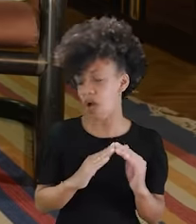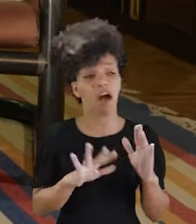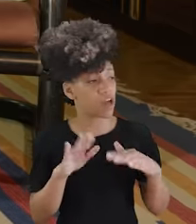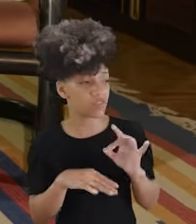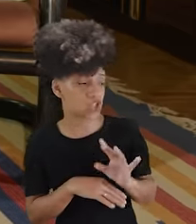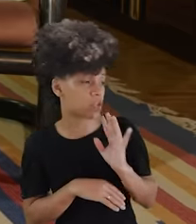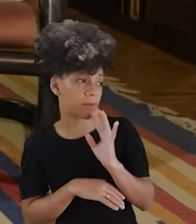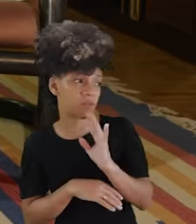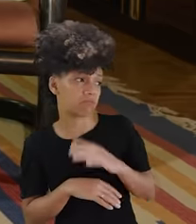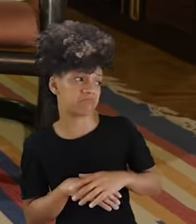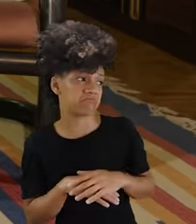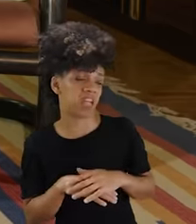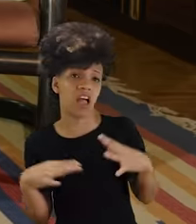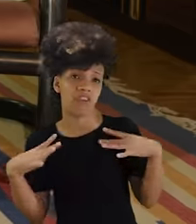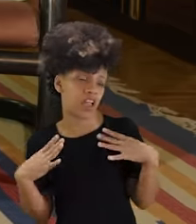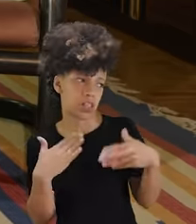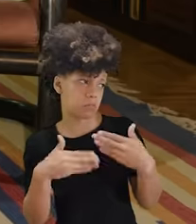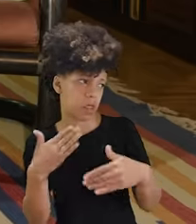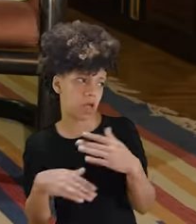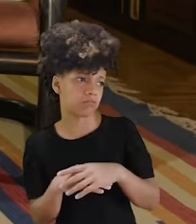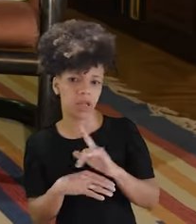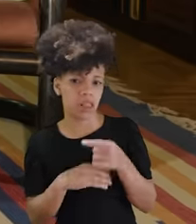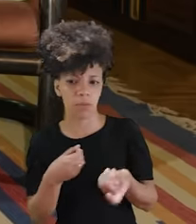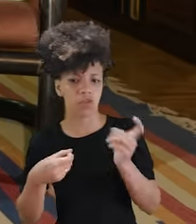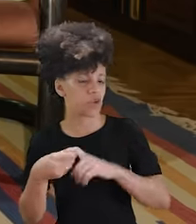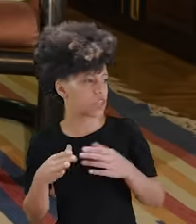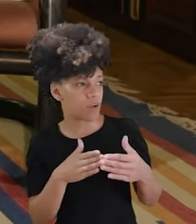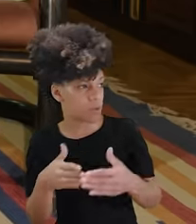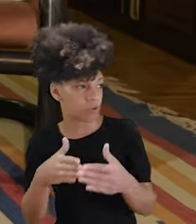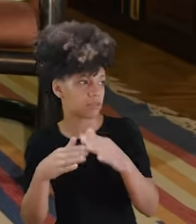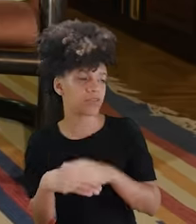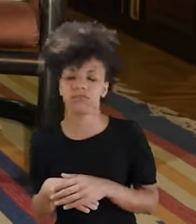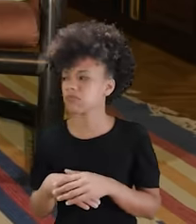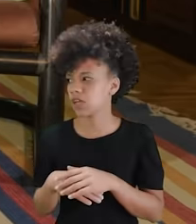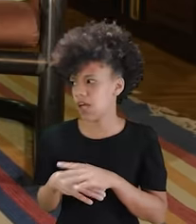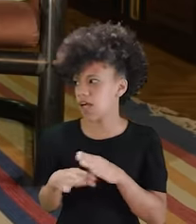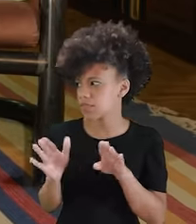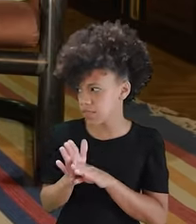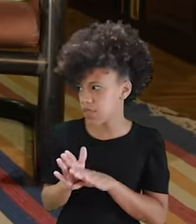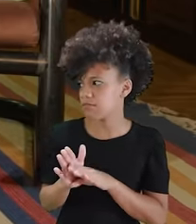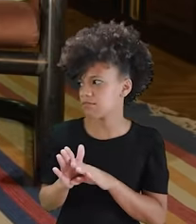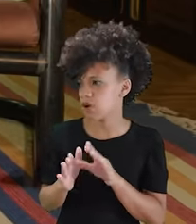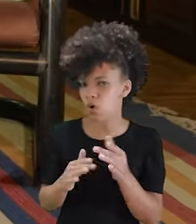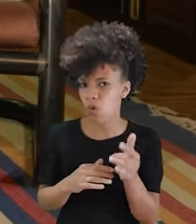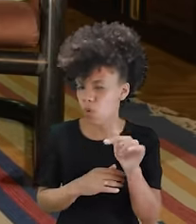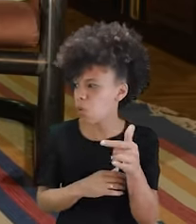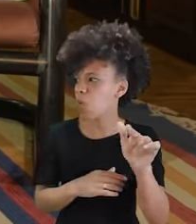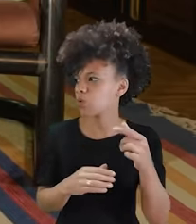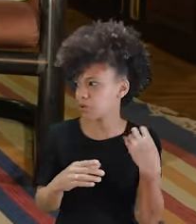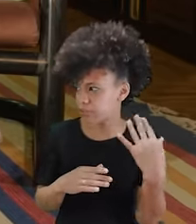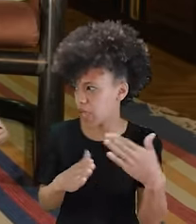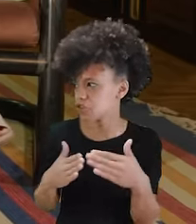ficar em algum lugar vai chegar Cruzeiro e aí você voltou para o Brasil em definitivo tipo cansei de